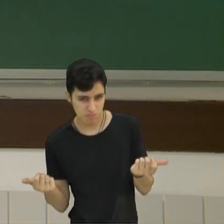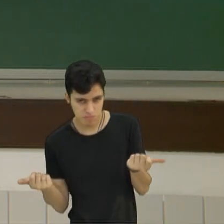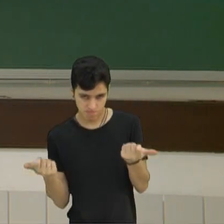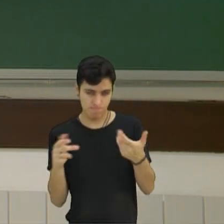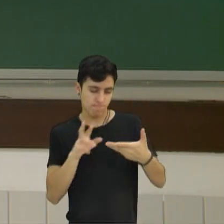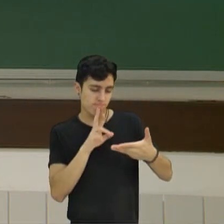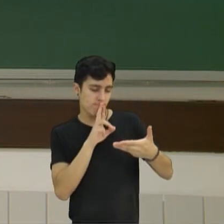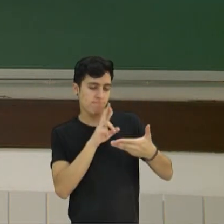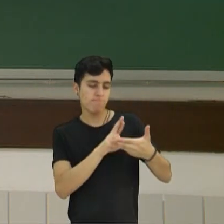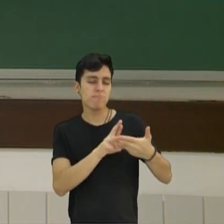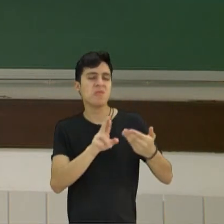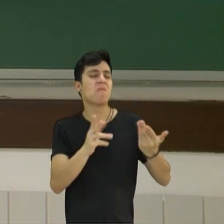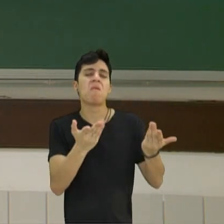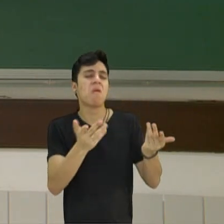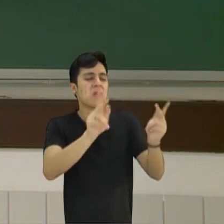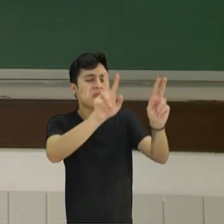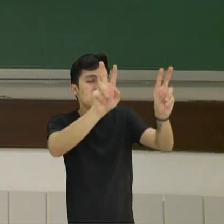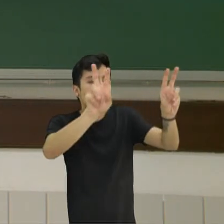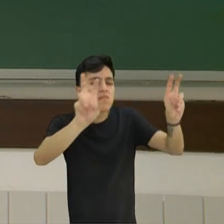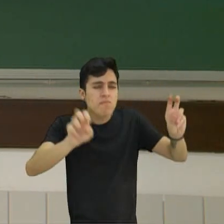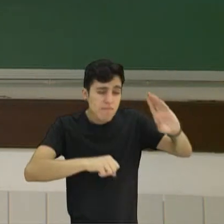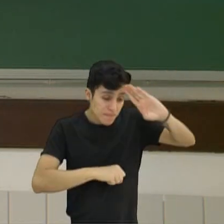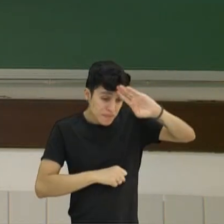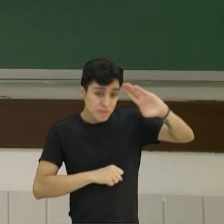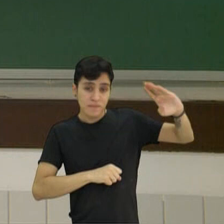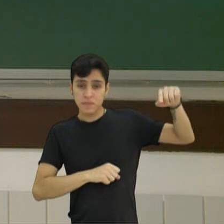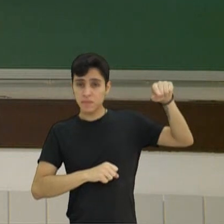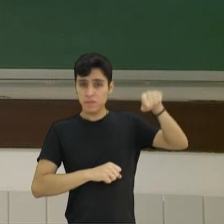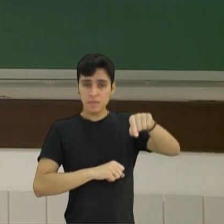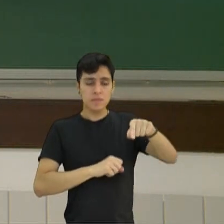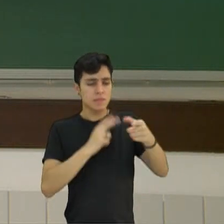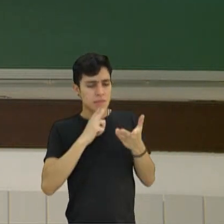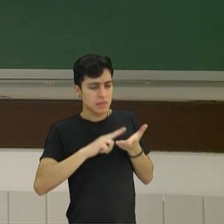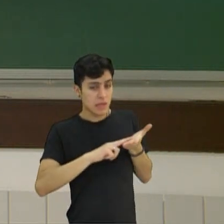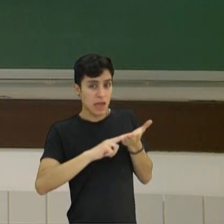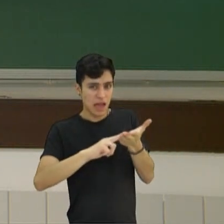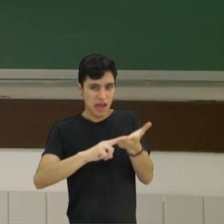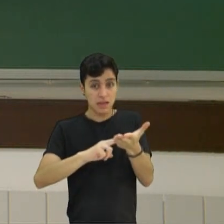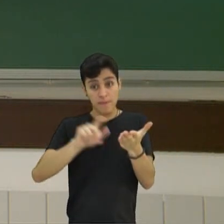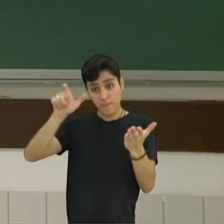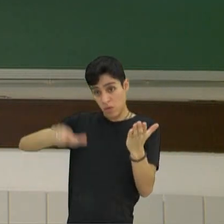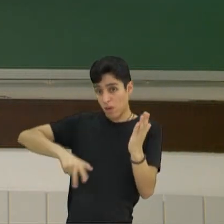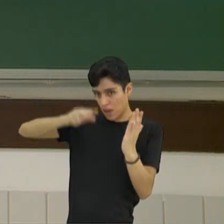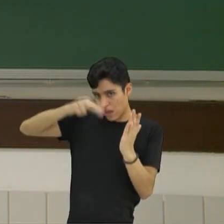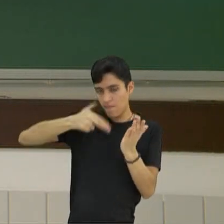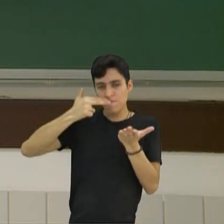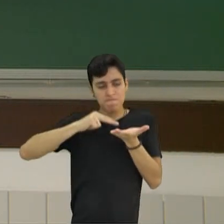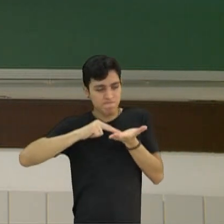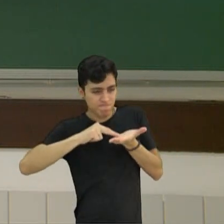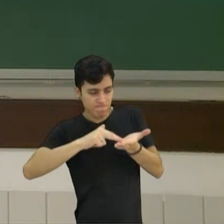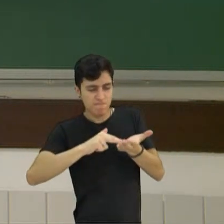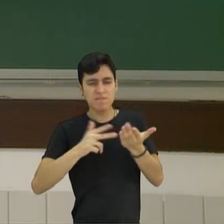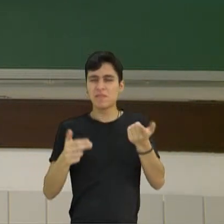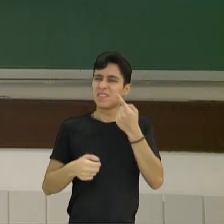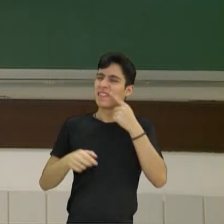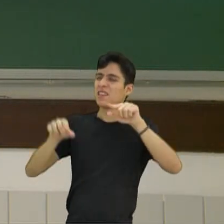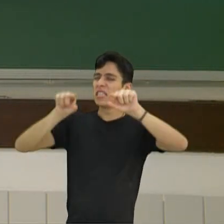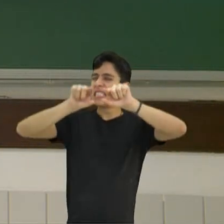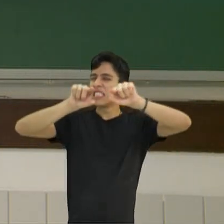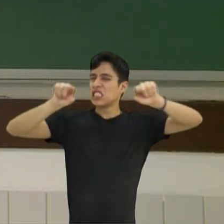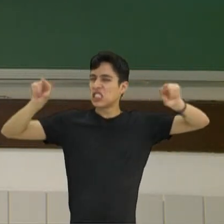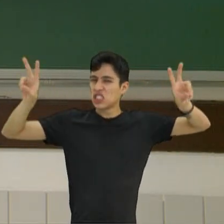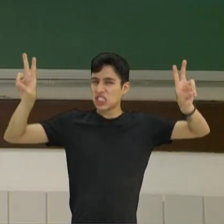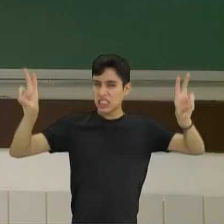Respondeu qual é o assunto, o tema principal desta carta de eleitor? Bem tranquilo, está no título da própria carta, está